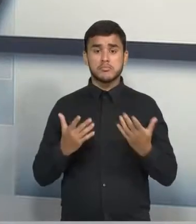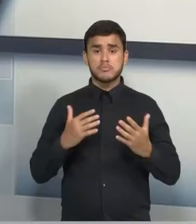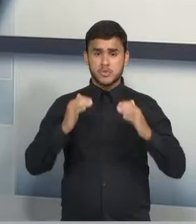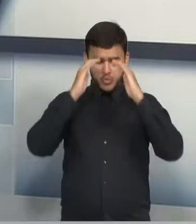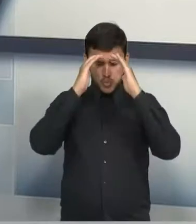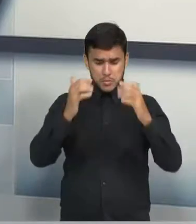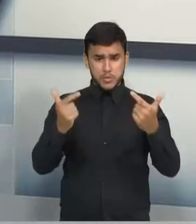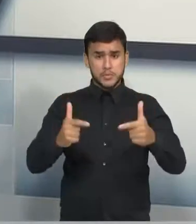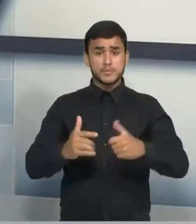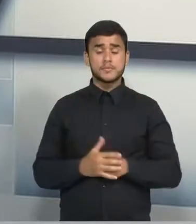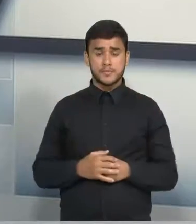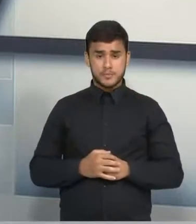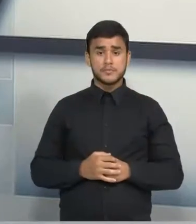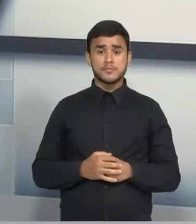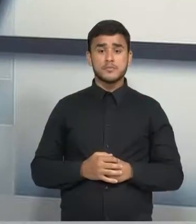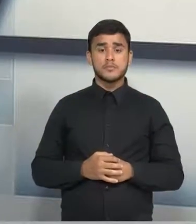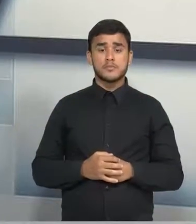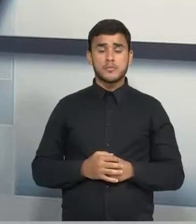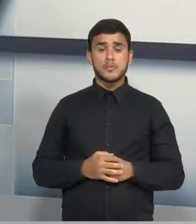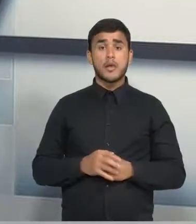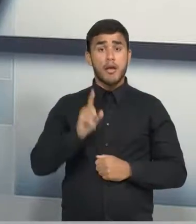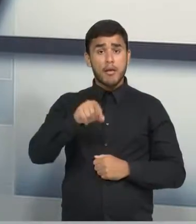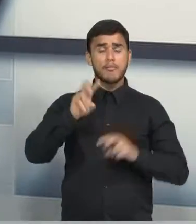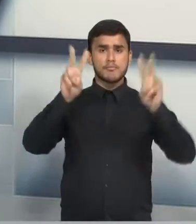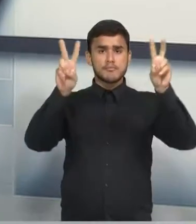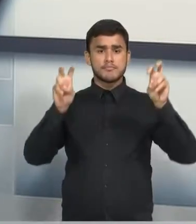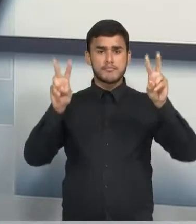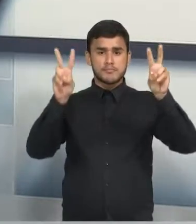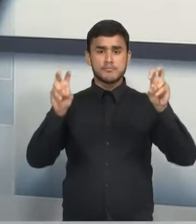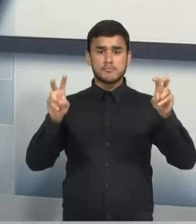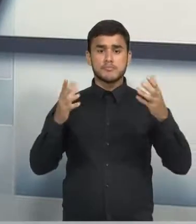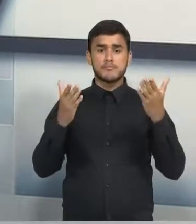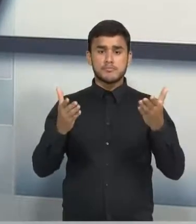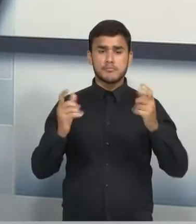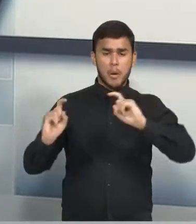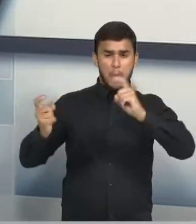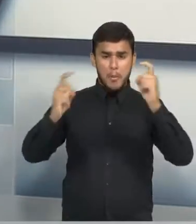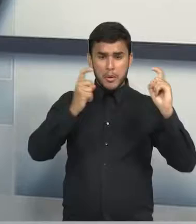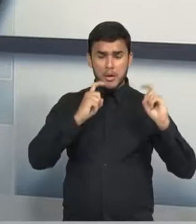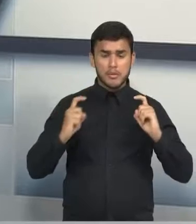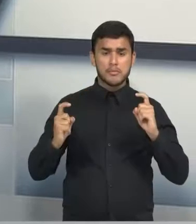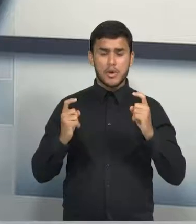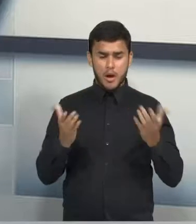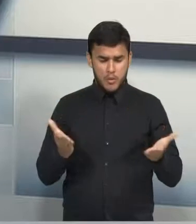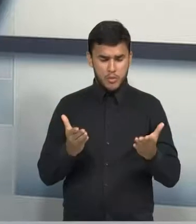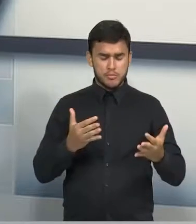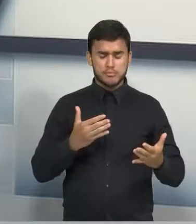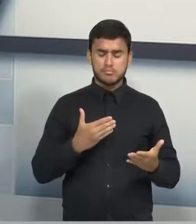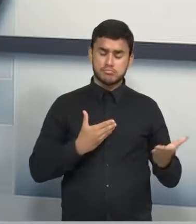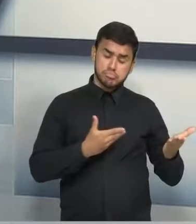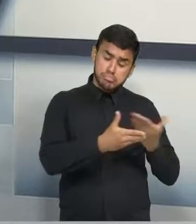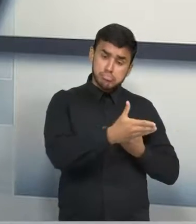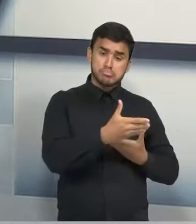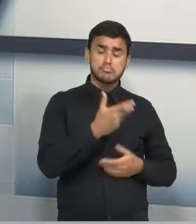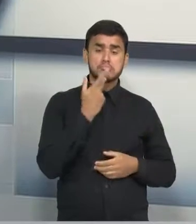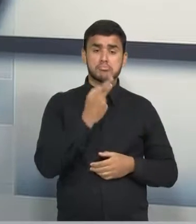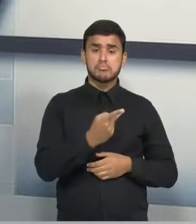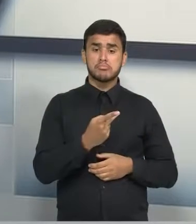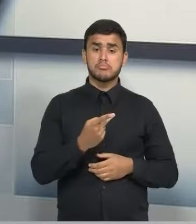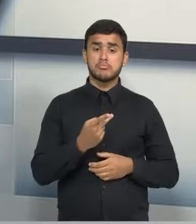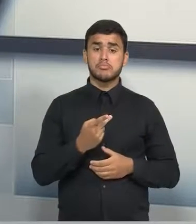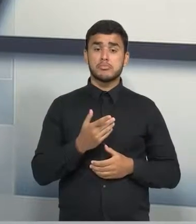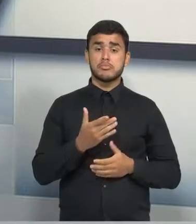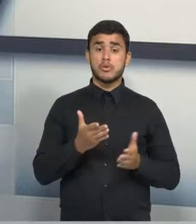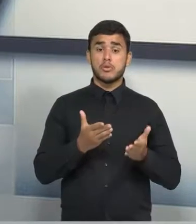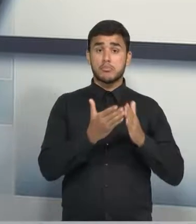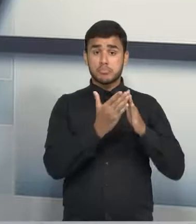si e não respeita a justiça para os outros. Então, esse é o assunto, essa foi a discussão. E eu queria, antes de